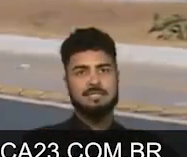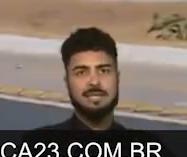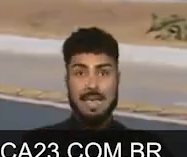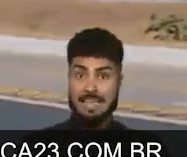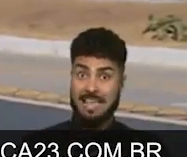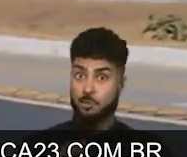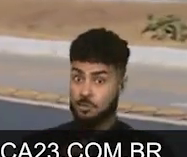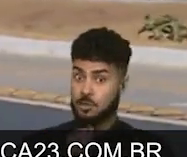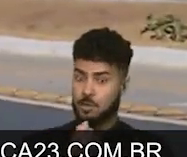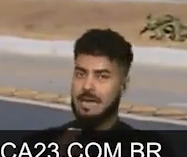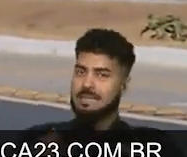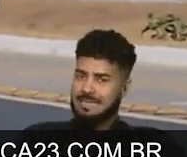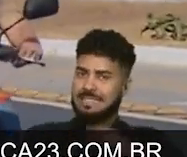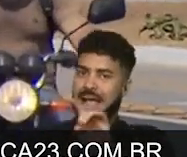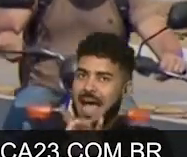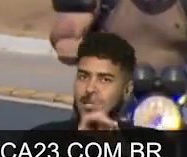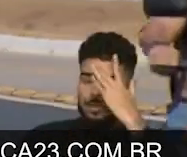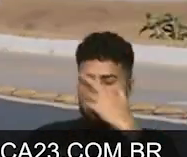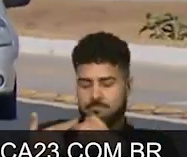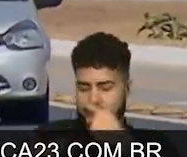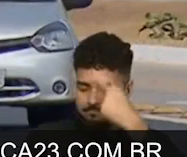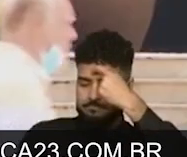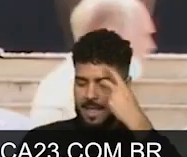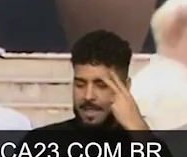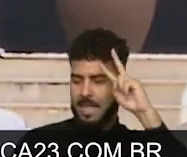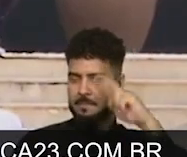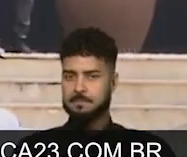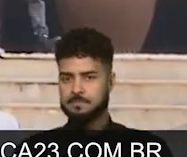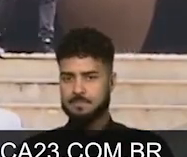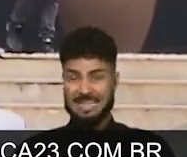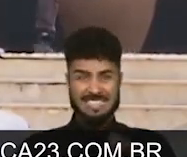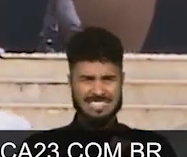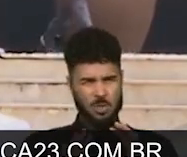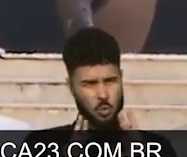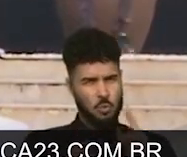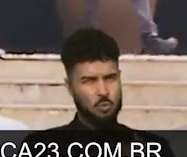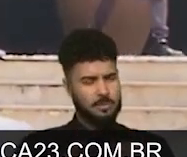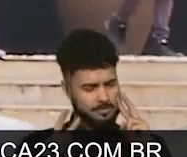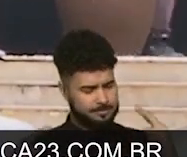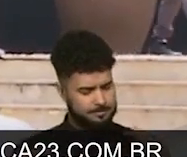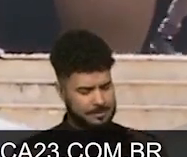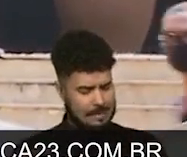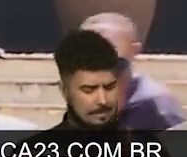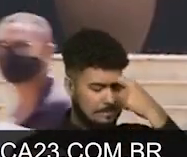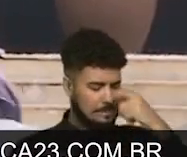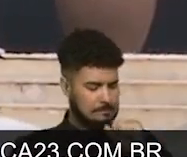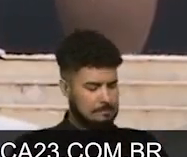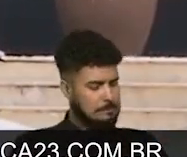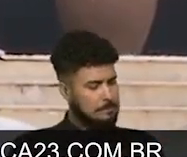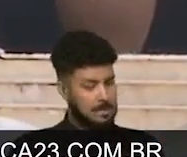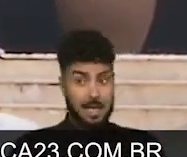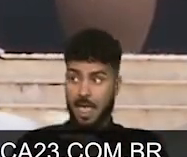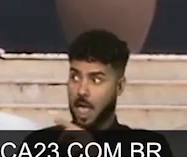seguro exige também que cada um cumpra sua parte. Se tivesse todo mundo olhasse para si e para os outros,